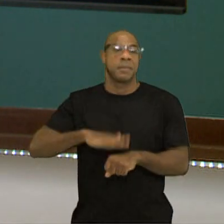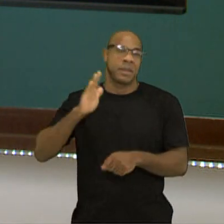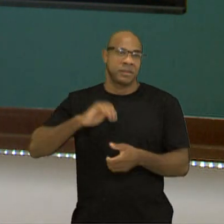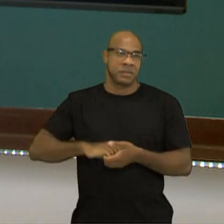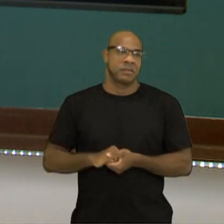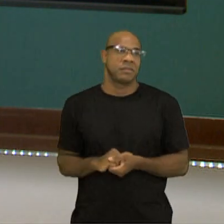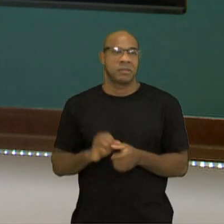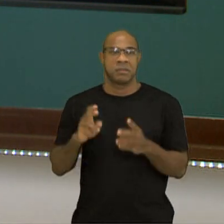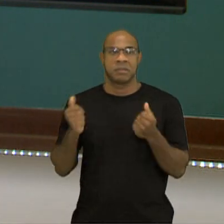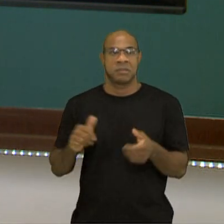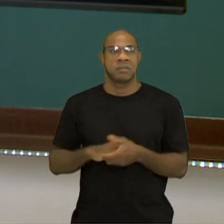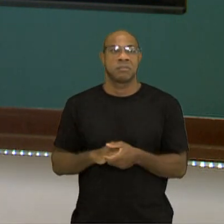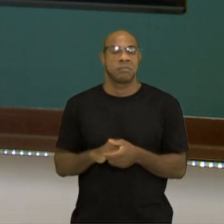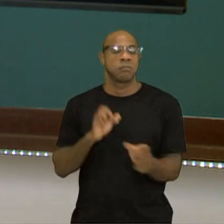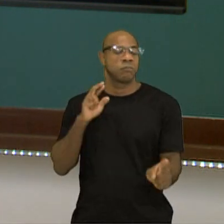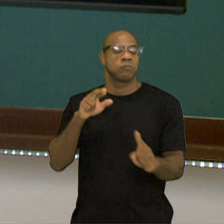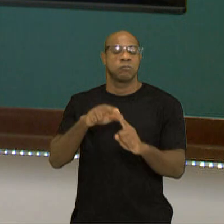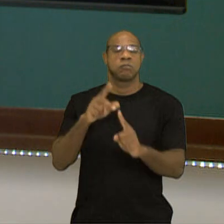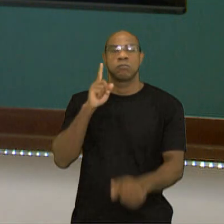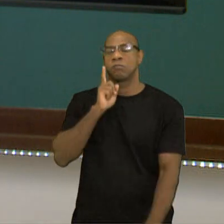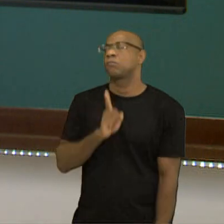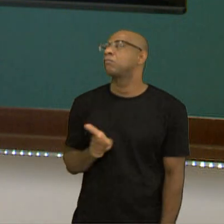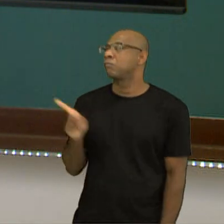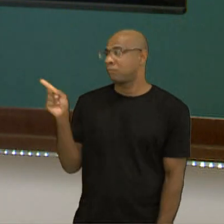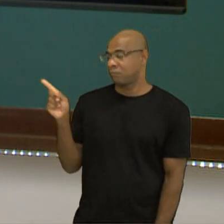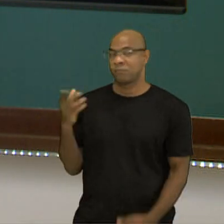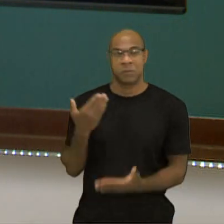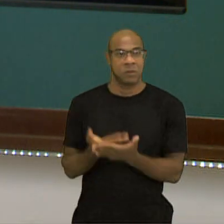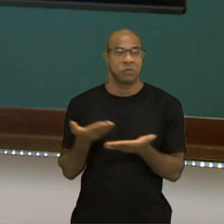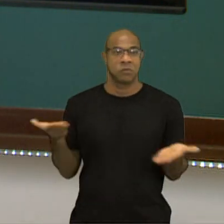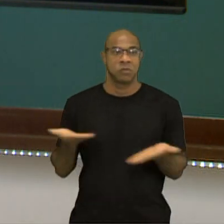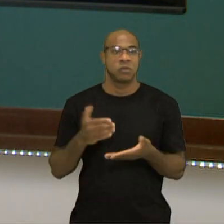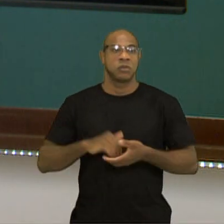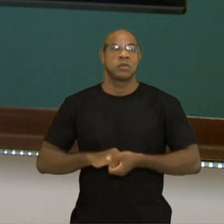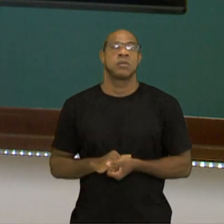ok, pessoal? Aqui estão as referências da nossa aula